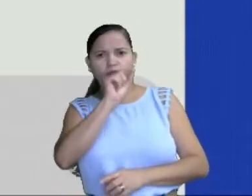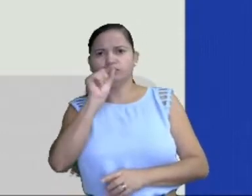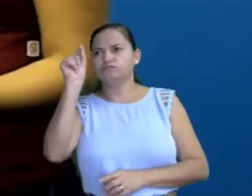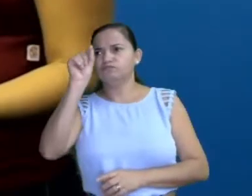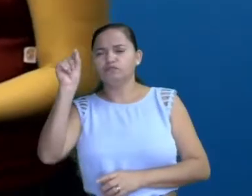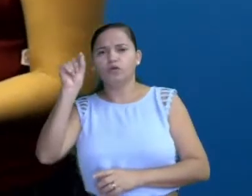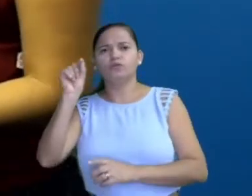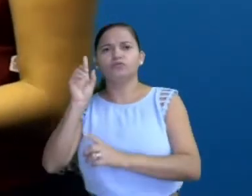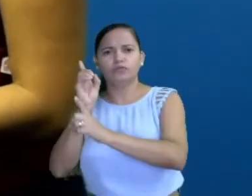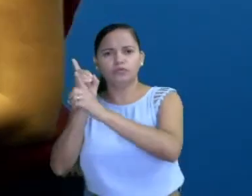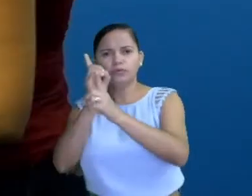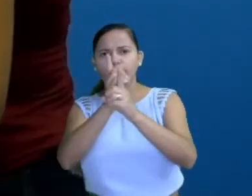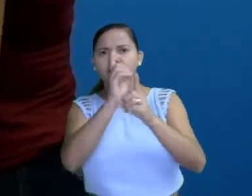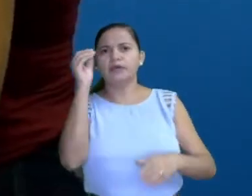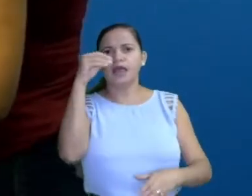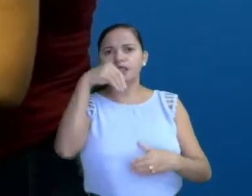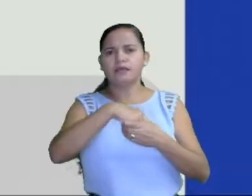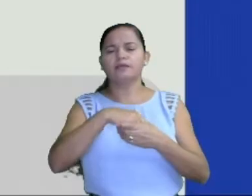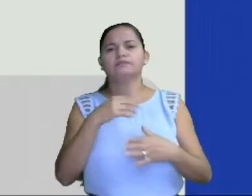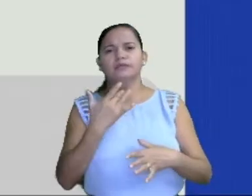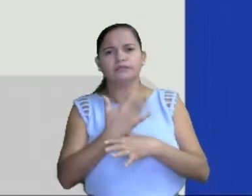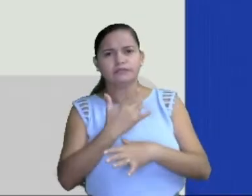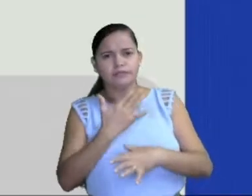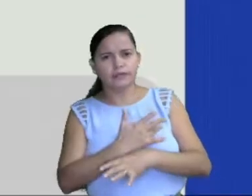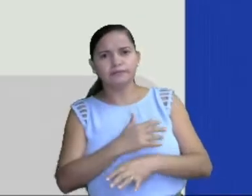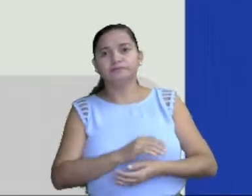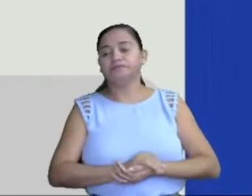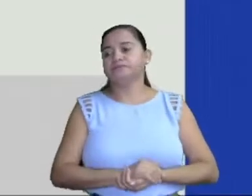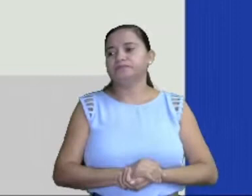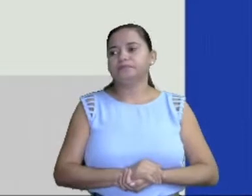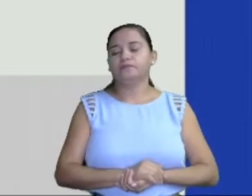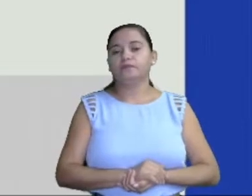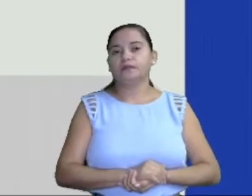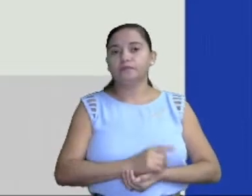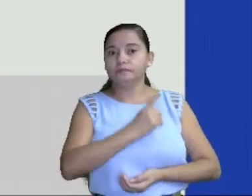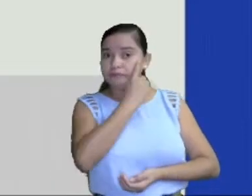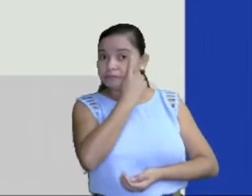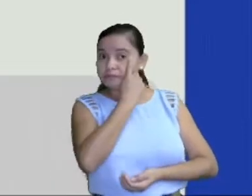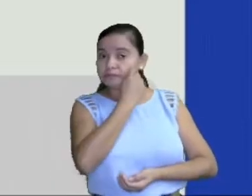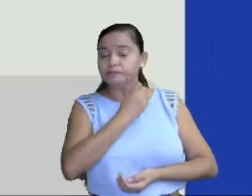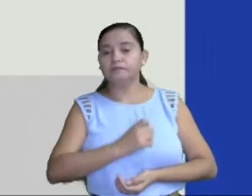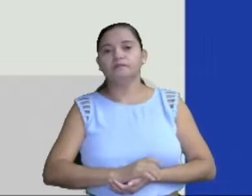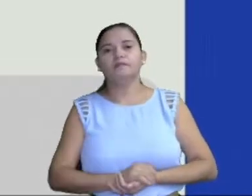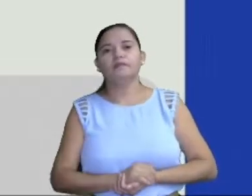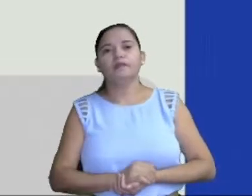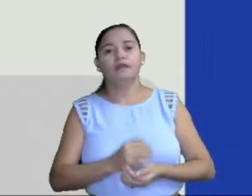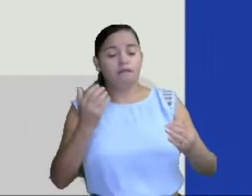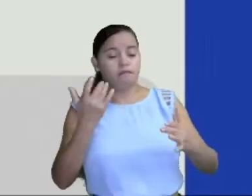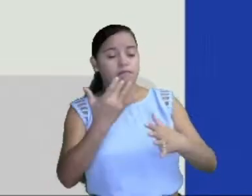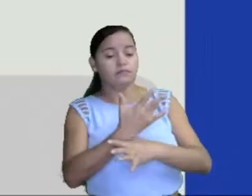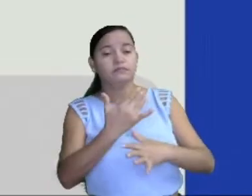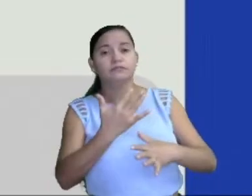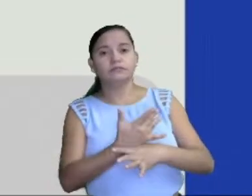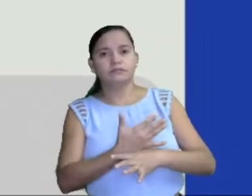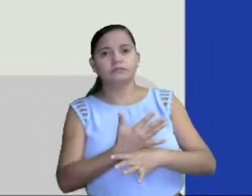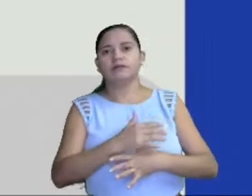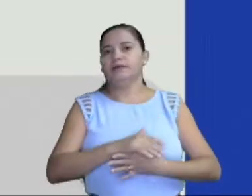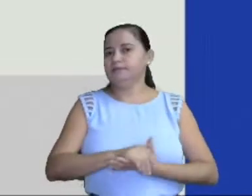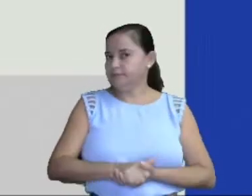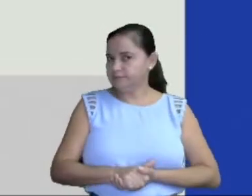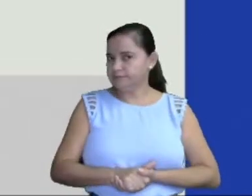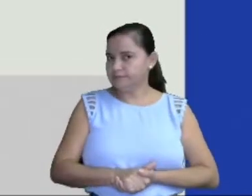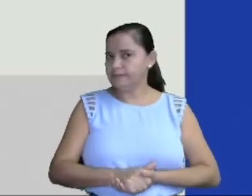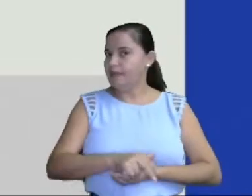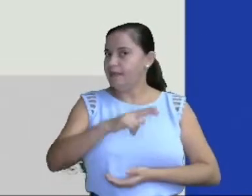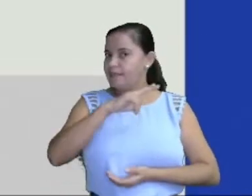que existem dentro das cidades. Daí, ó, as cidades são formadas por espaços